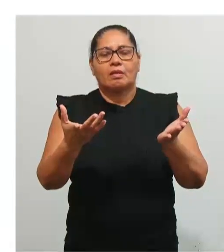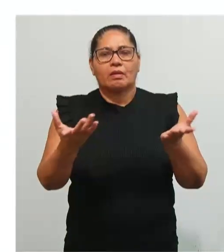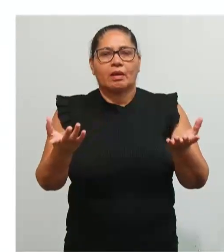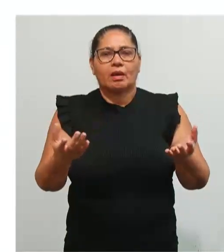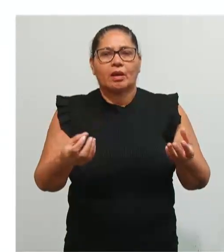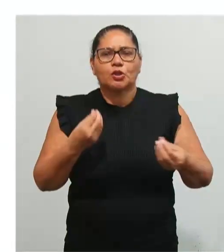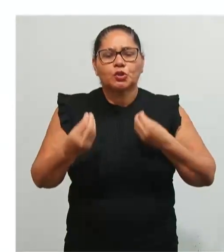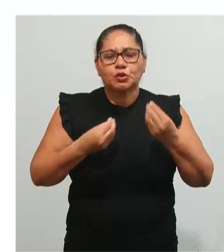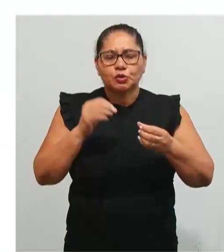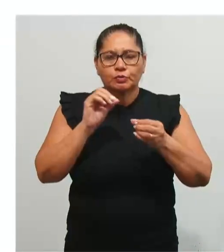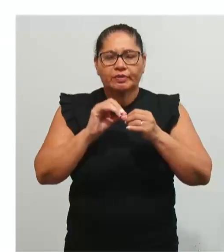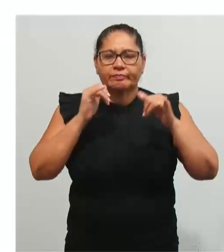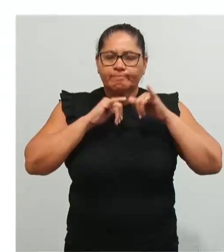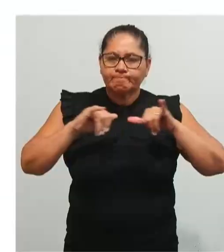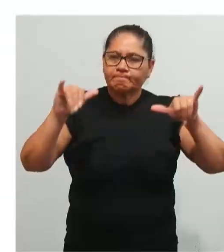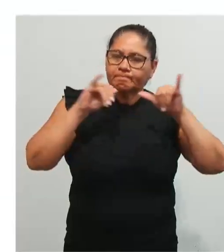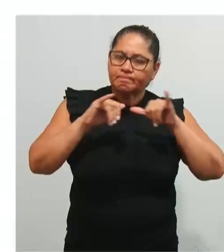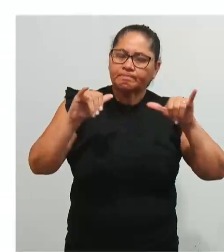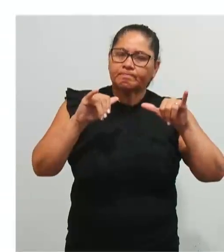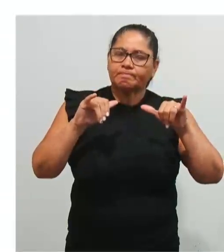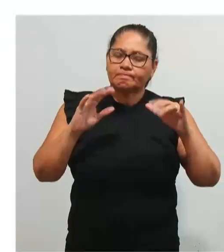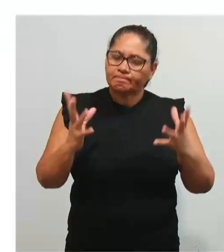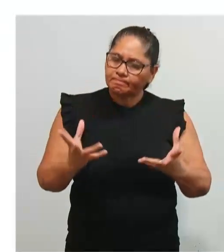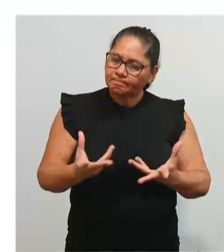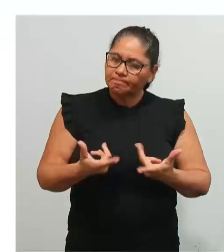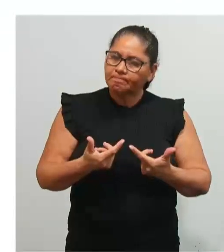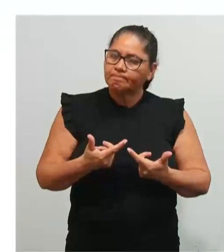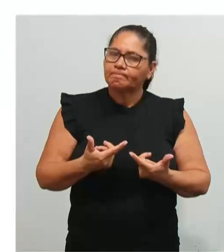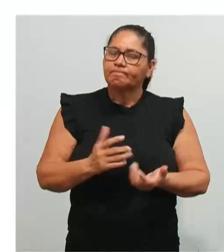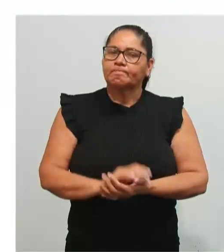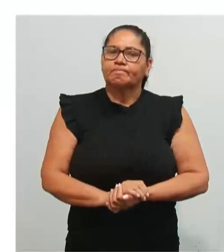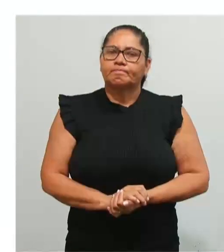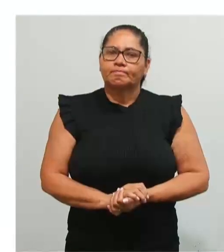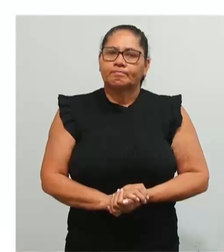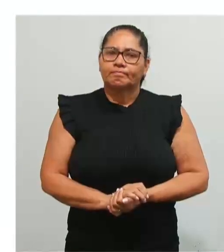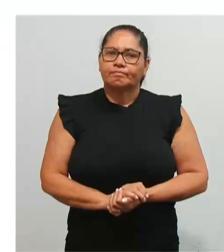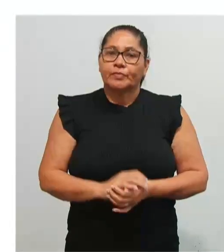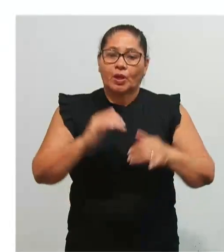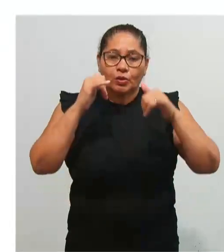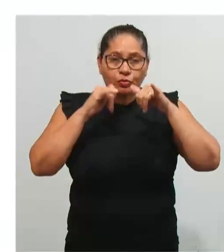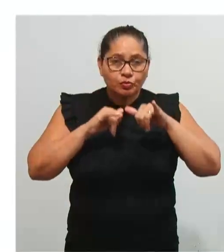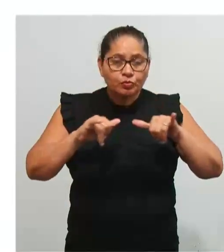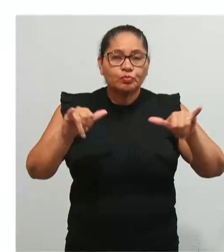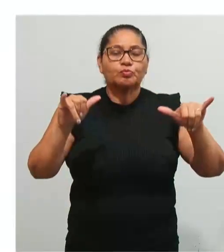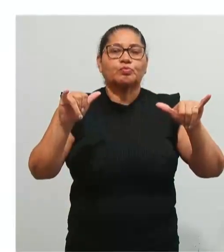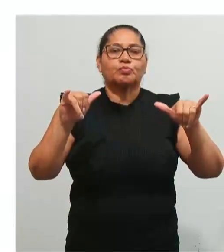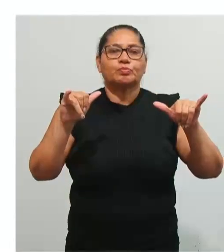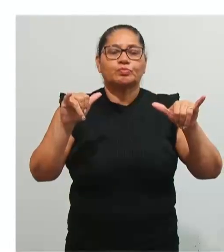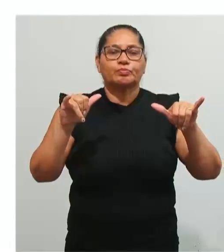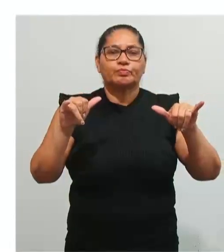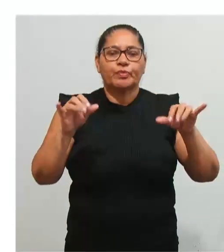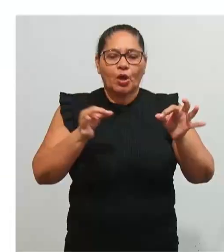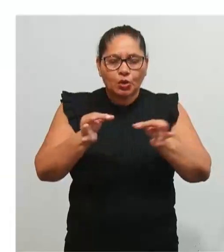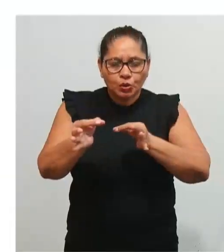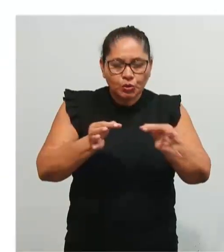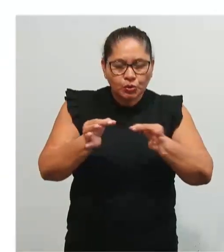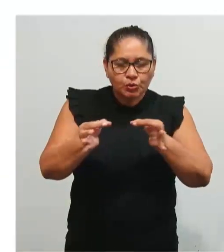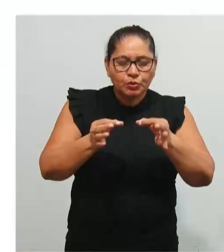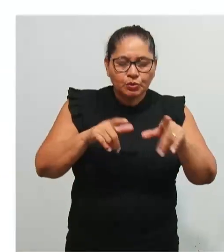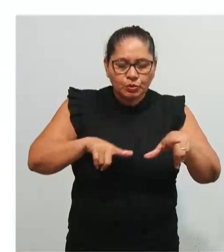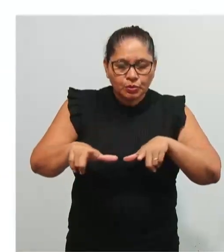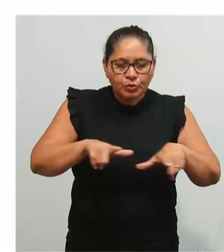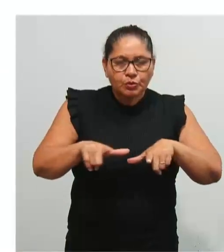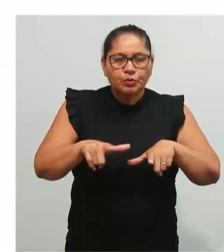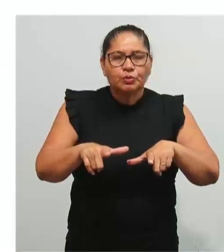moralidade, publicidade, eficiência e também o seguinte: a publicidade dos atos, programas, obras, serviços